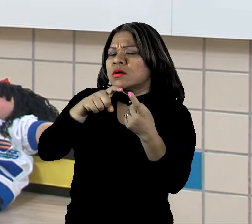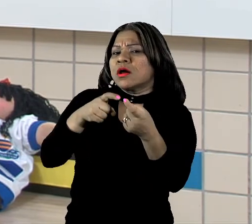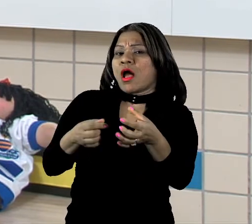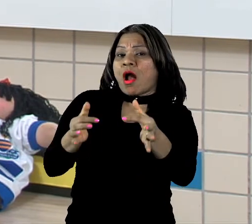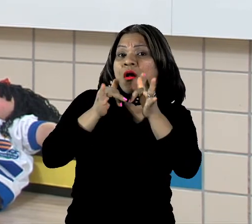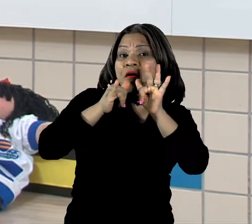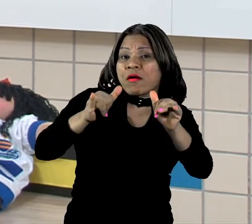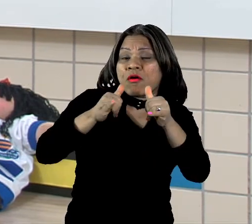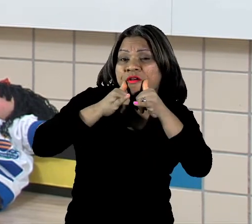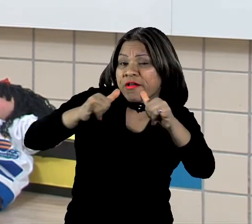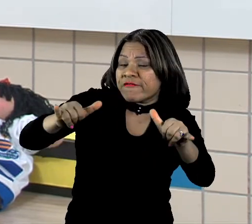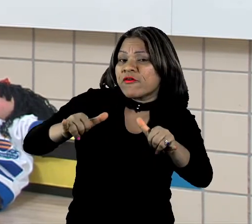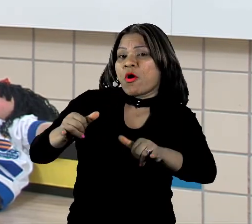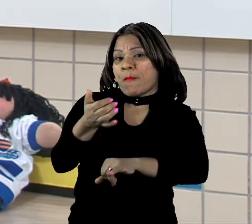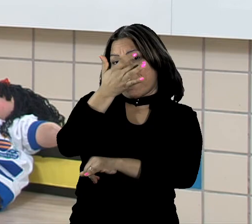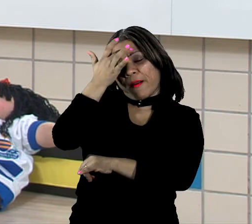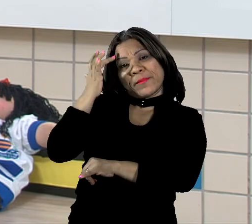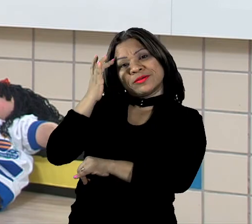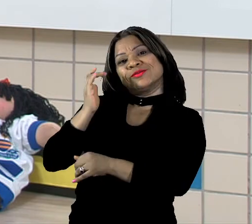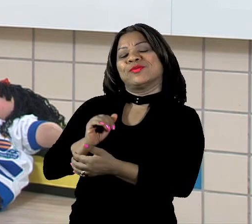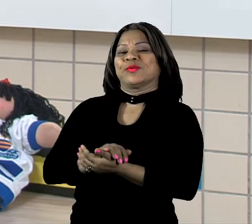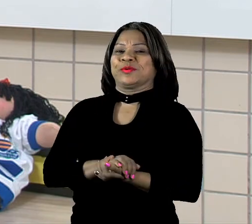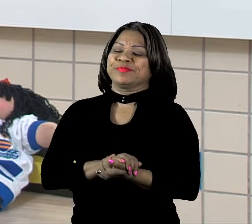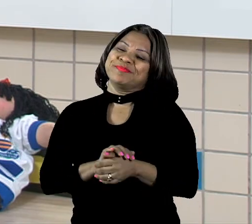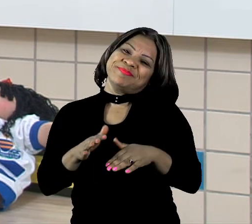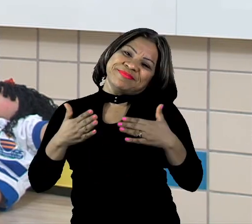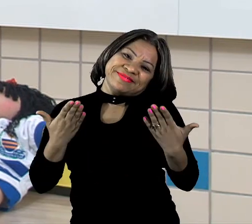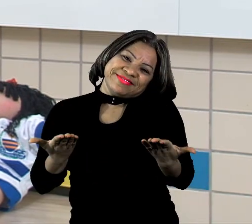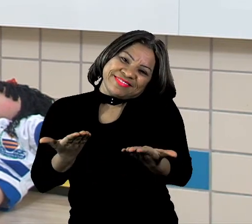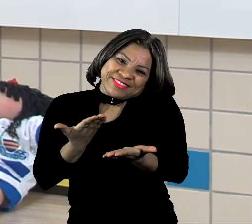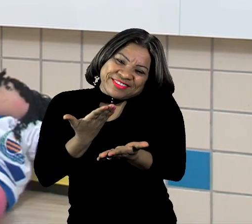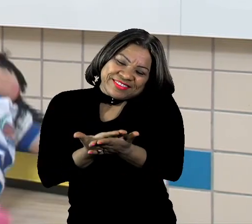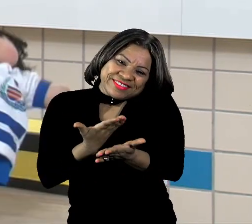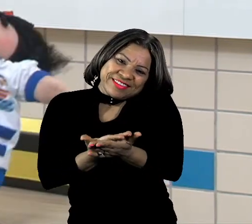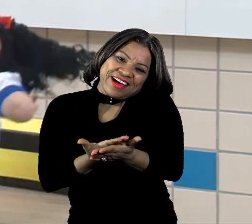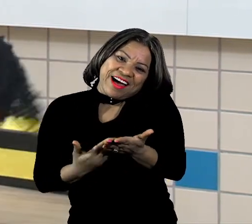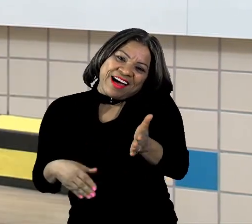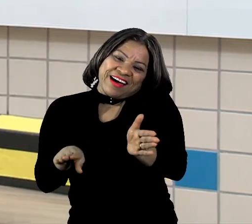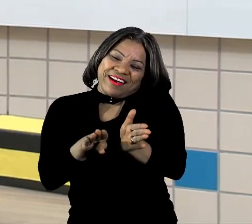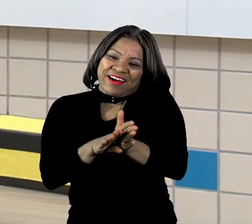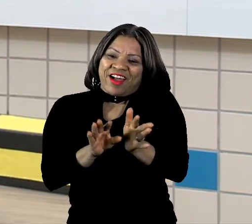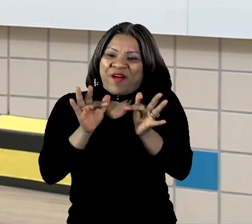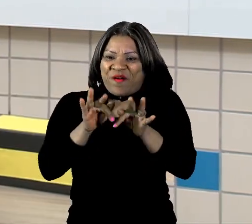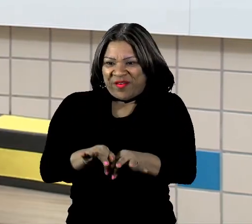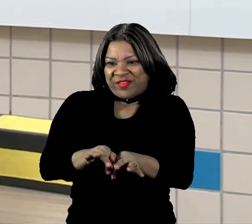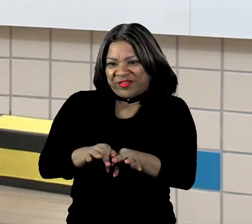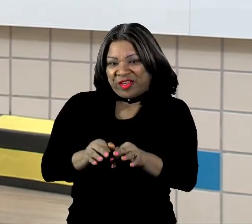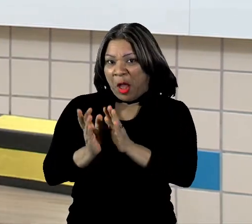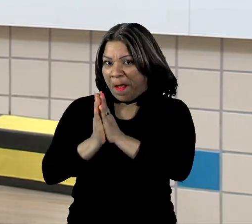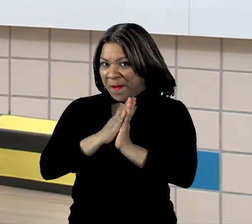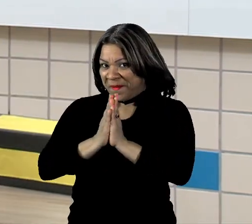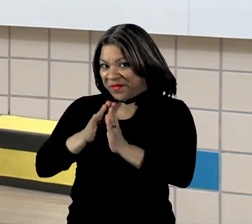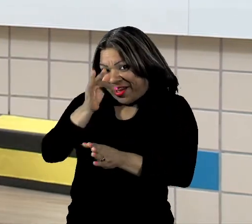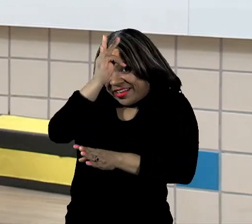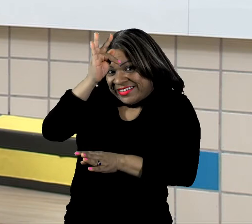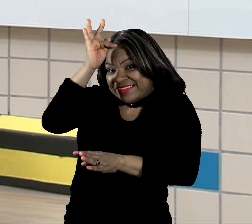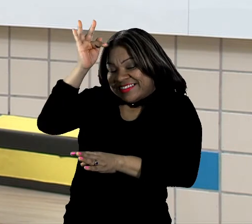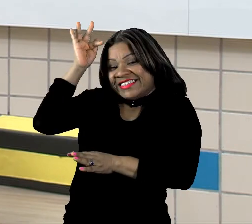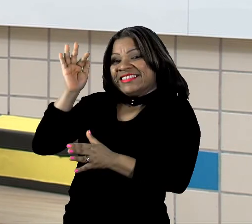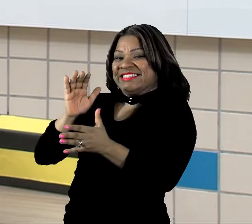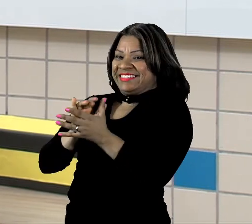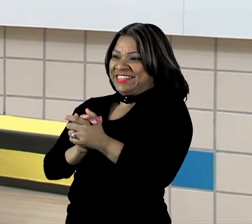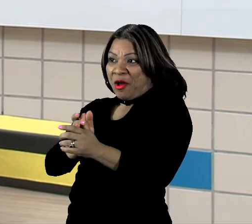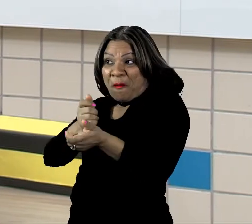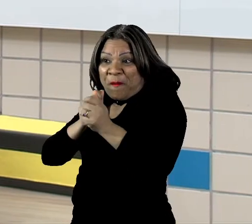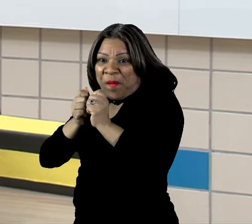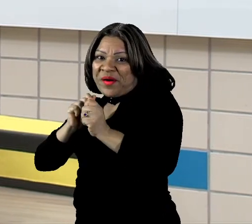pessoas. A nossa aula chegou ao fim. A Francisquinha hoje está toda poderosa, né, Francisquinha, porque foi a entrevistada da aula.